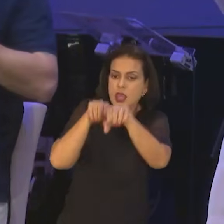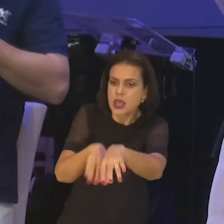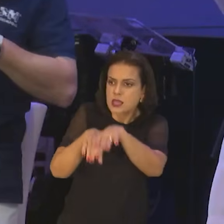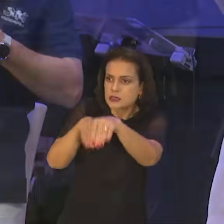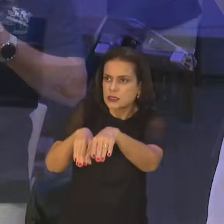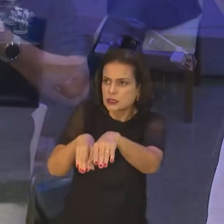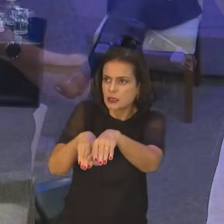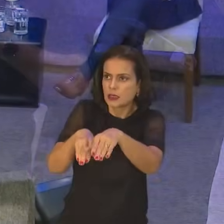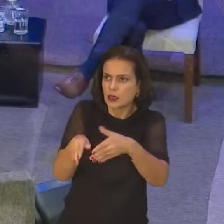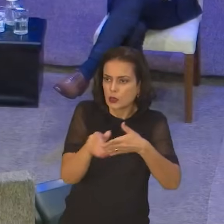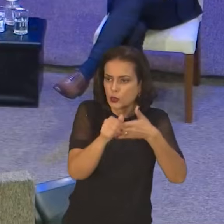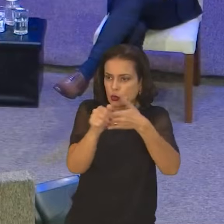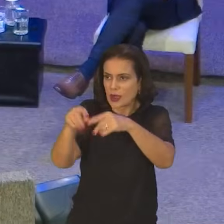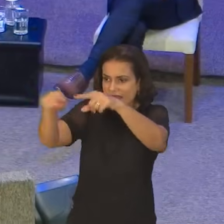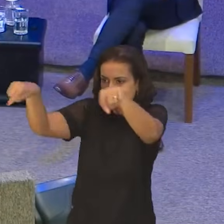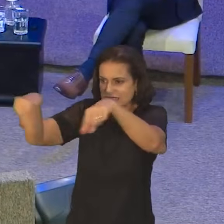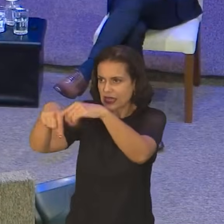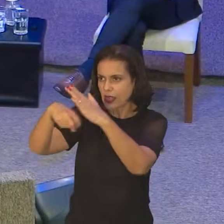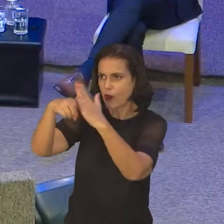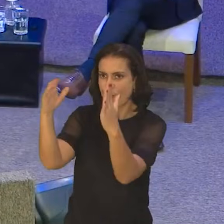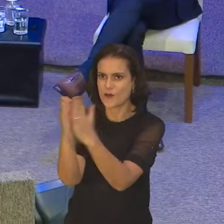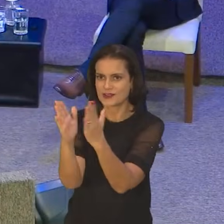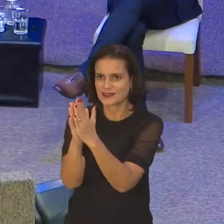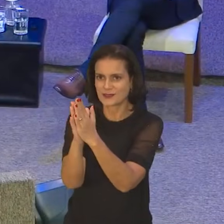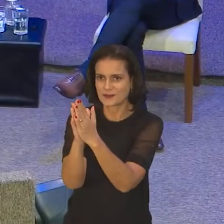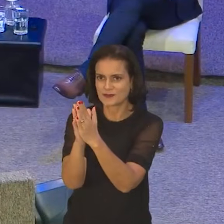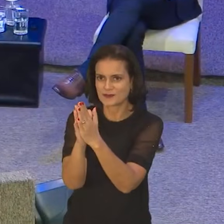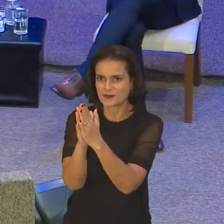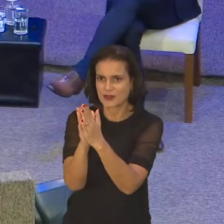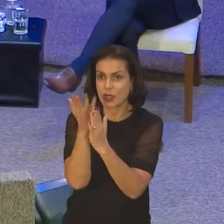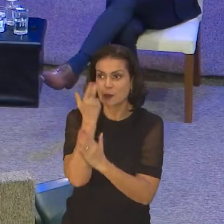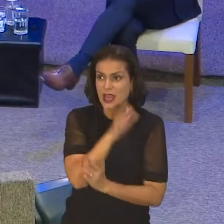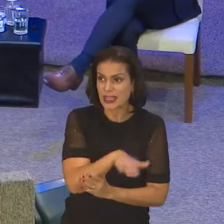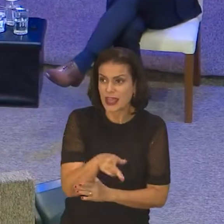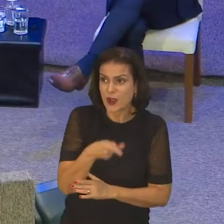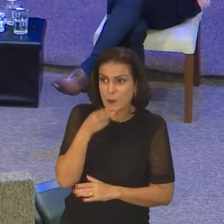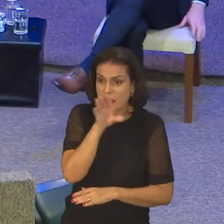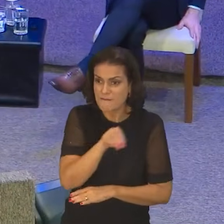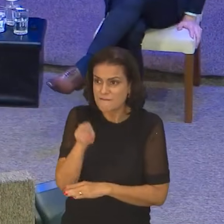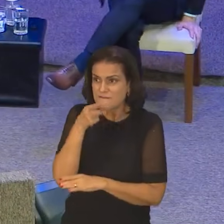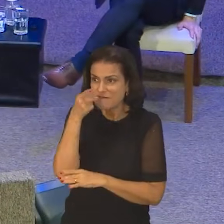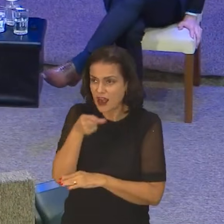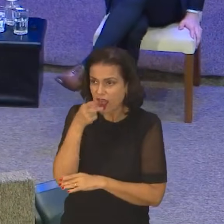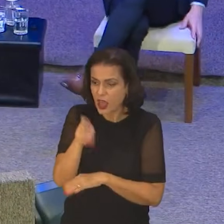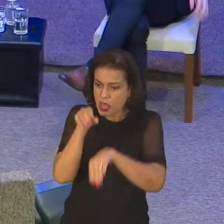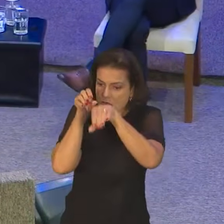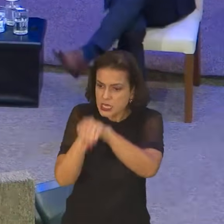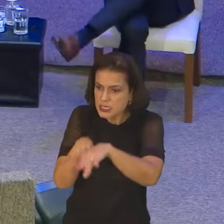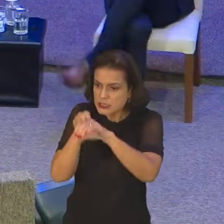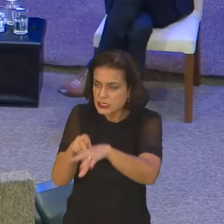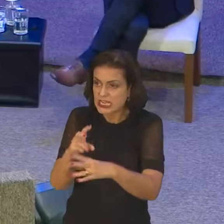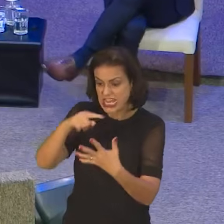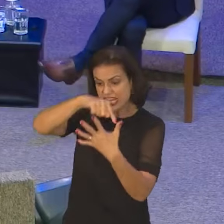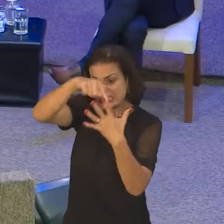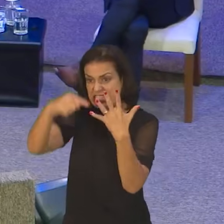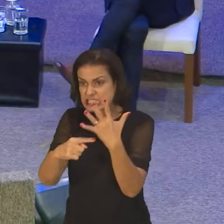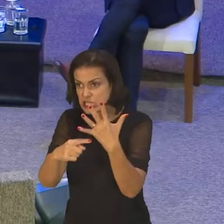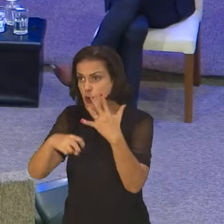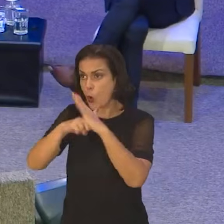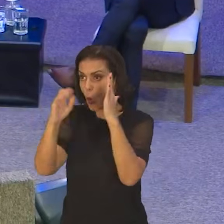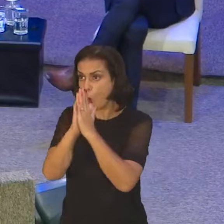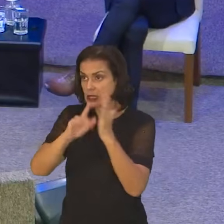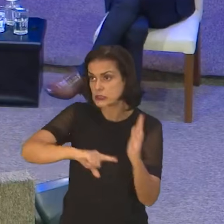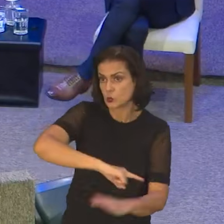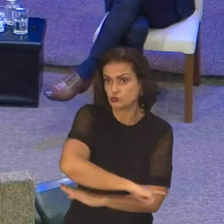caminhar direcionada na sala de oração. Quando a criança começa a falar, os pais ensinam ela a falar 5 orações por dia.